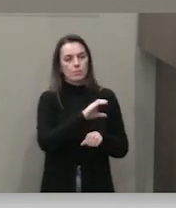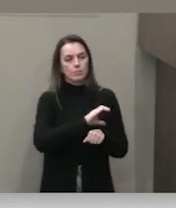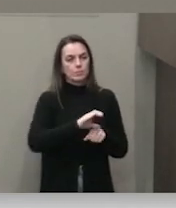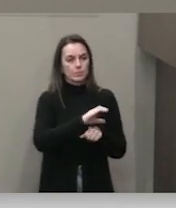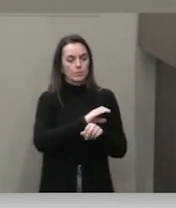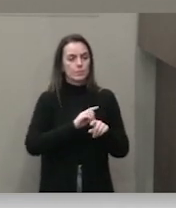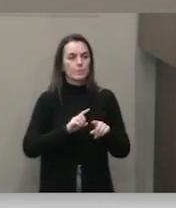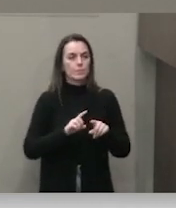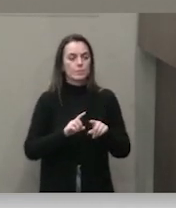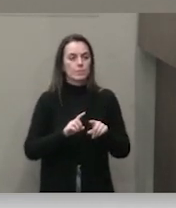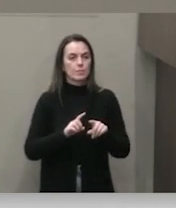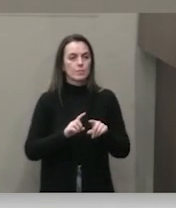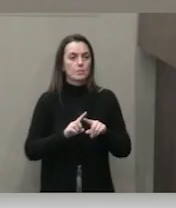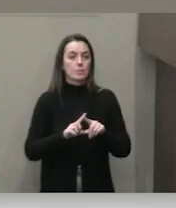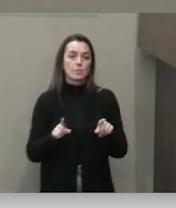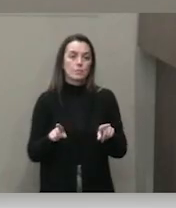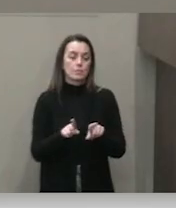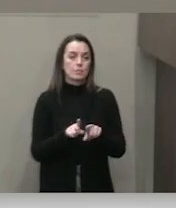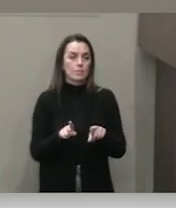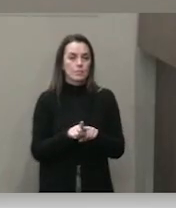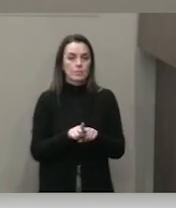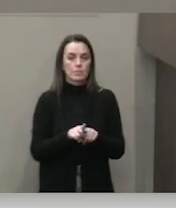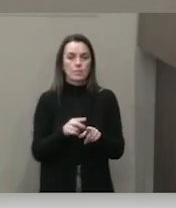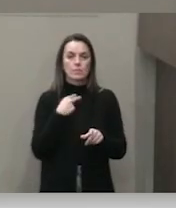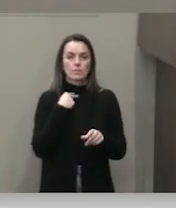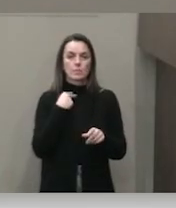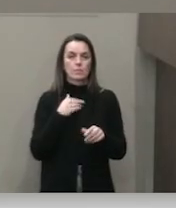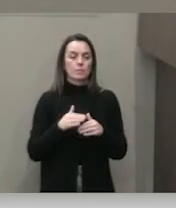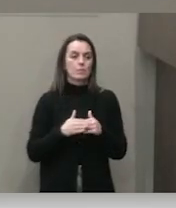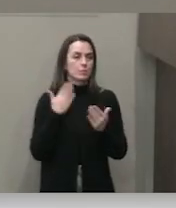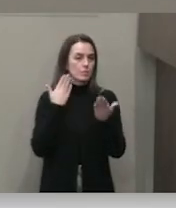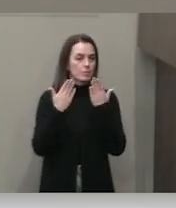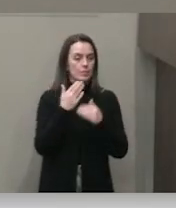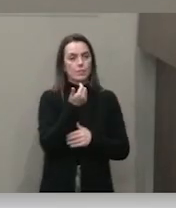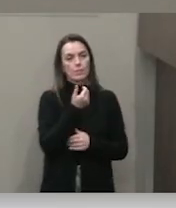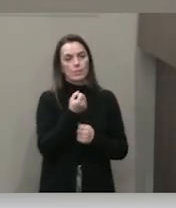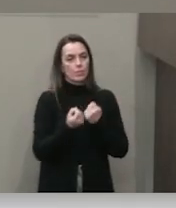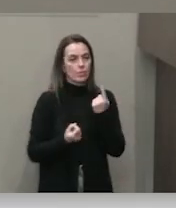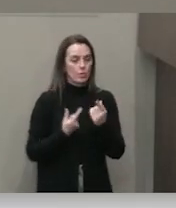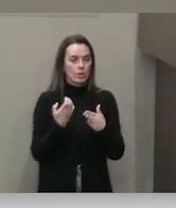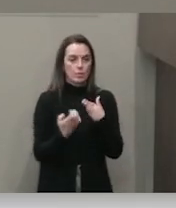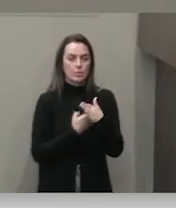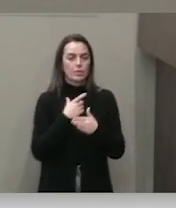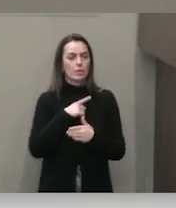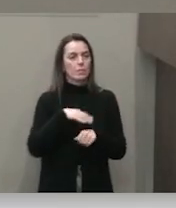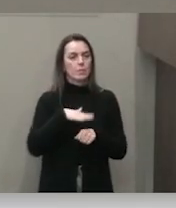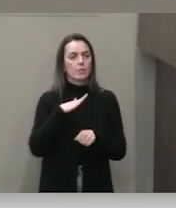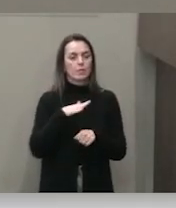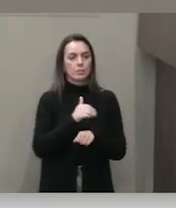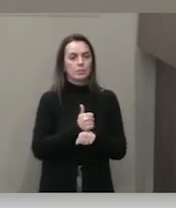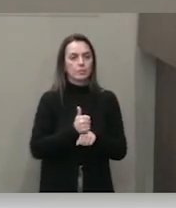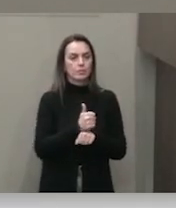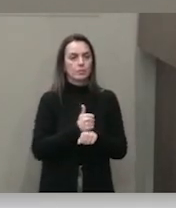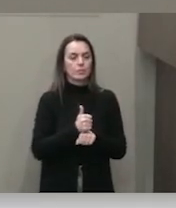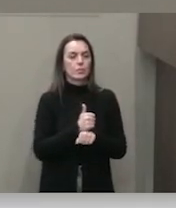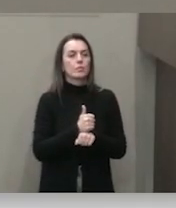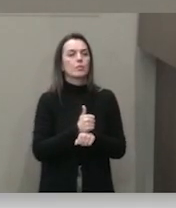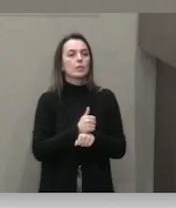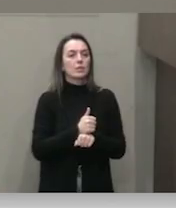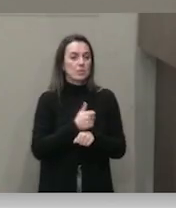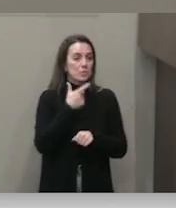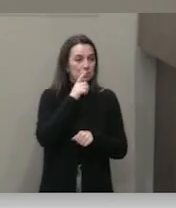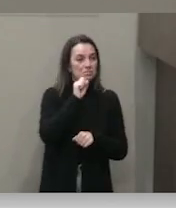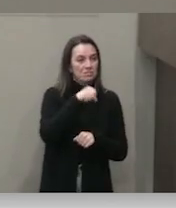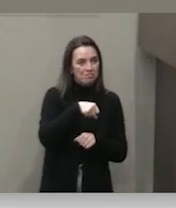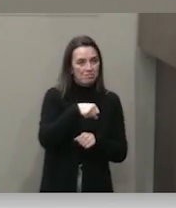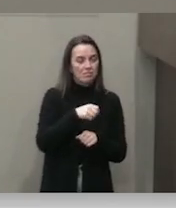não faz uma comparação com algumas outras empresas que às vezes tenham mais profissionais que consiga aí sim, dentro da sua